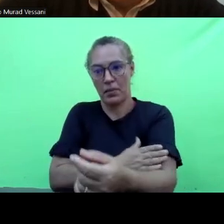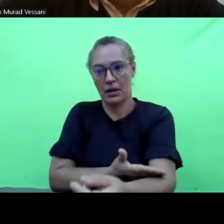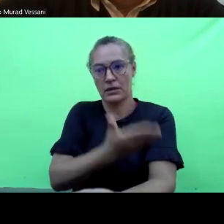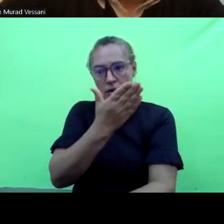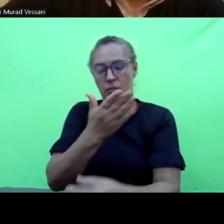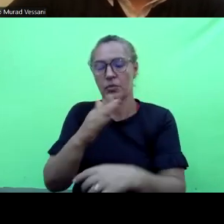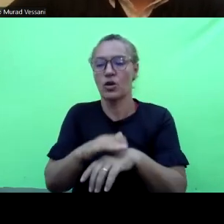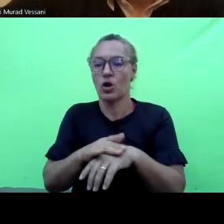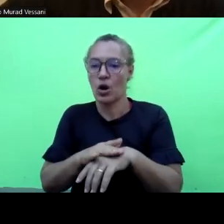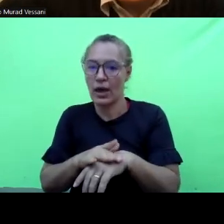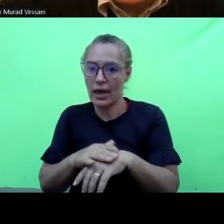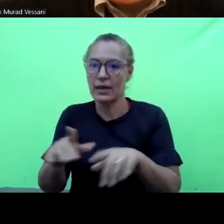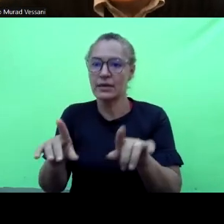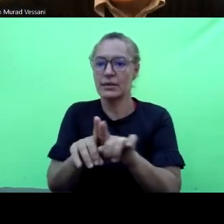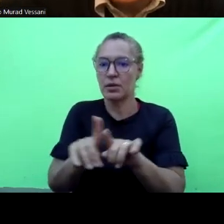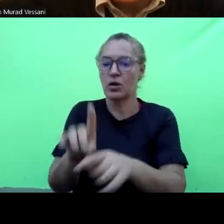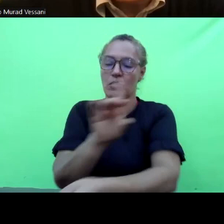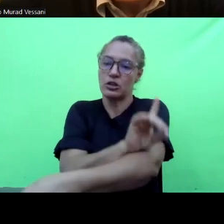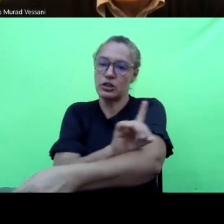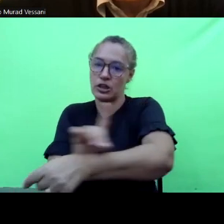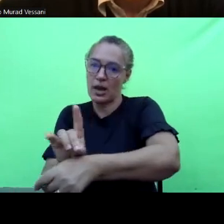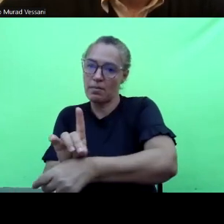hipotireoidismo também são fatores de risco.